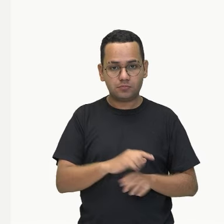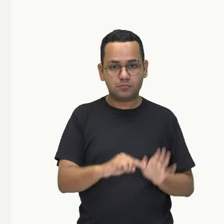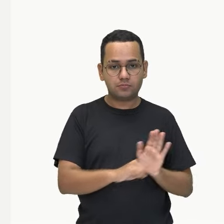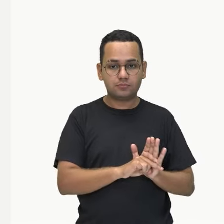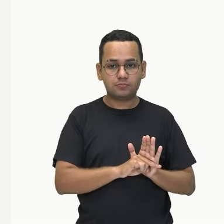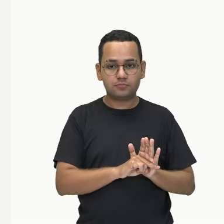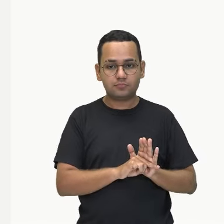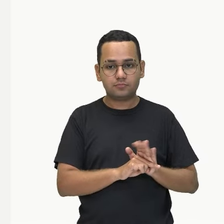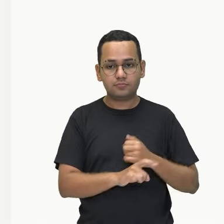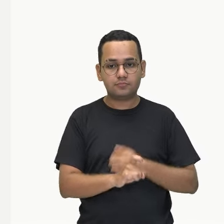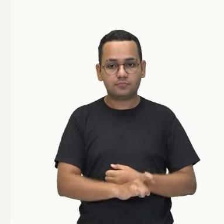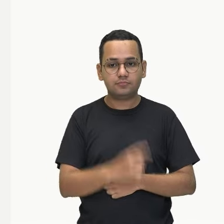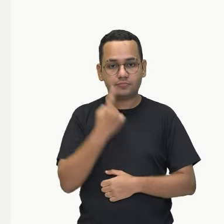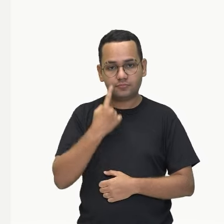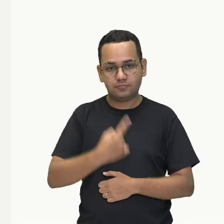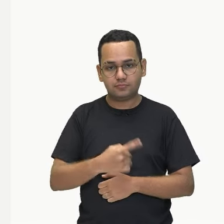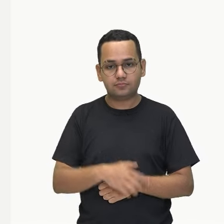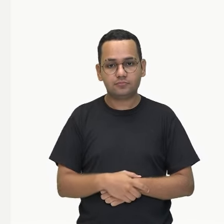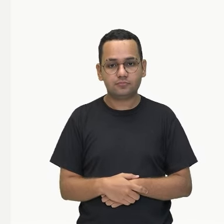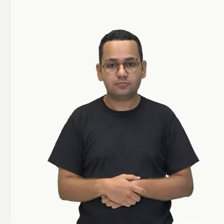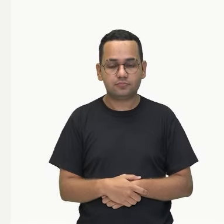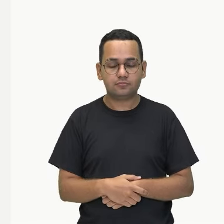virar negativo.